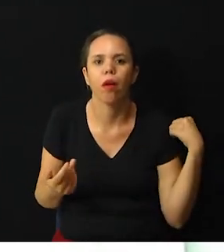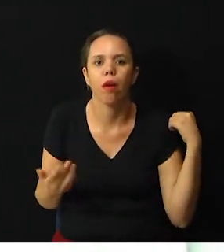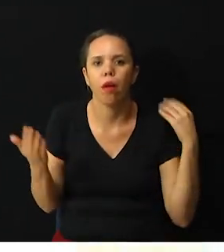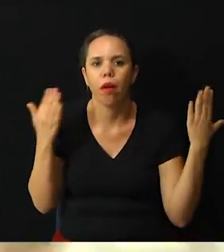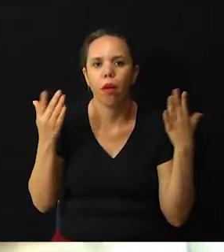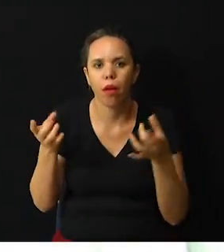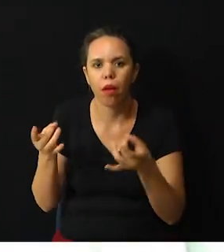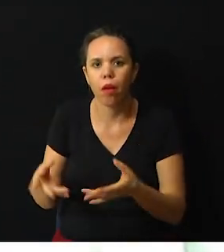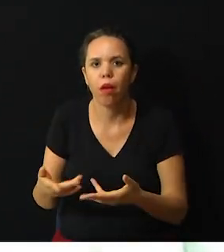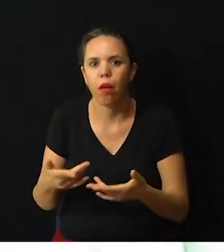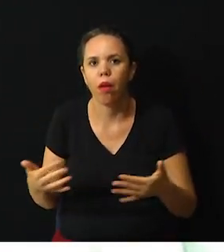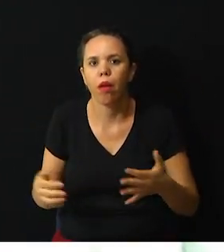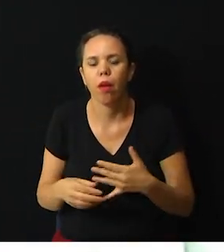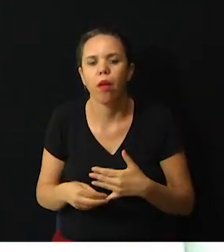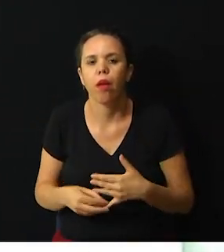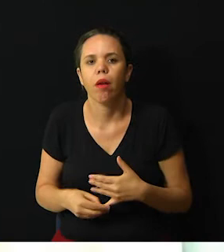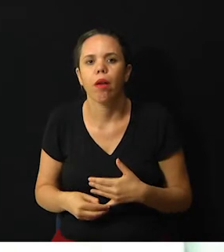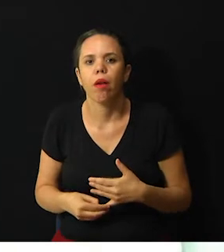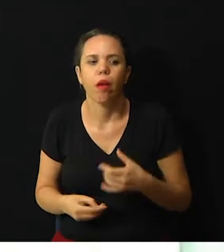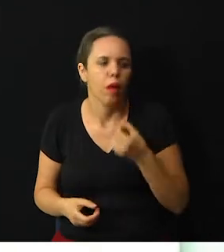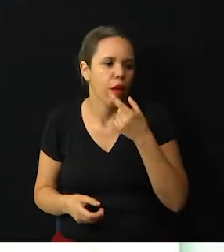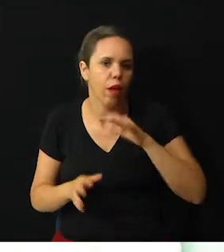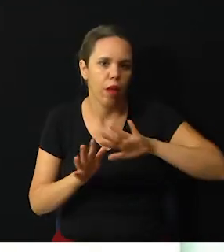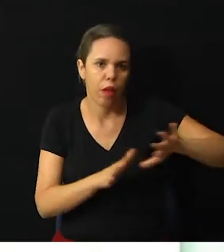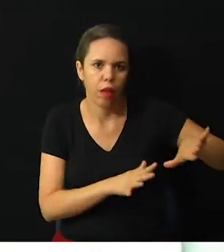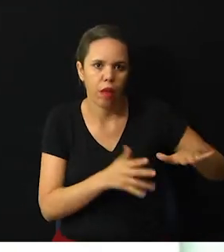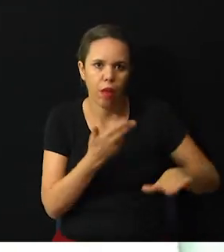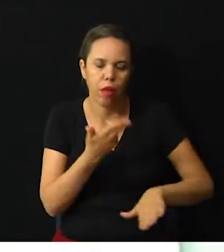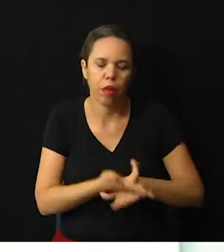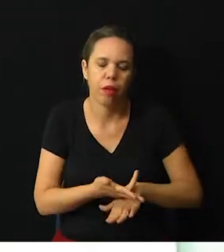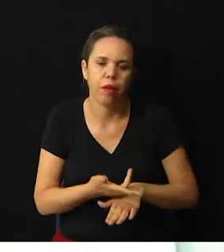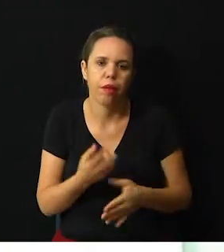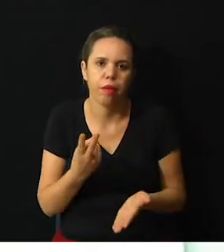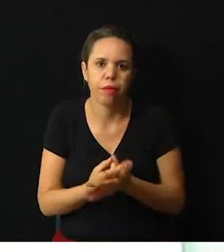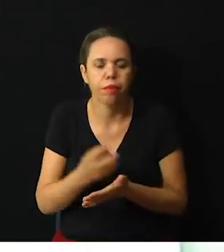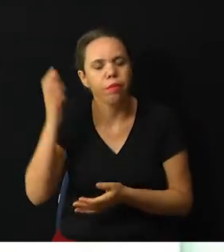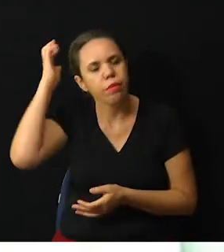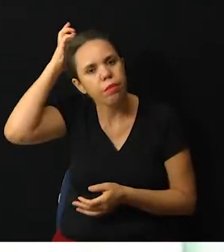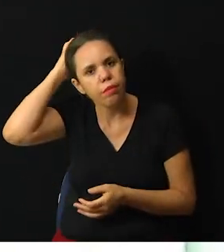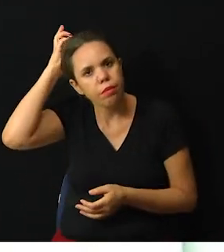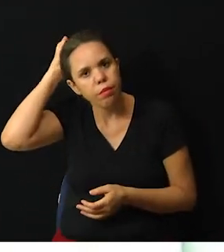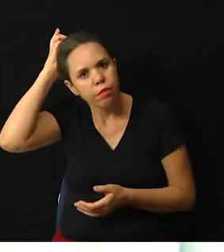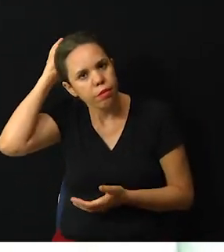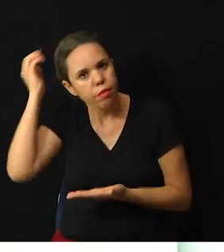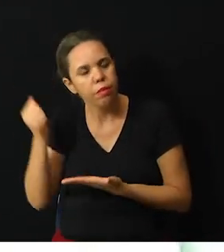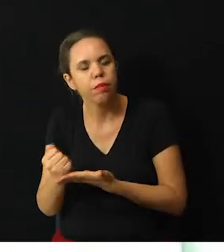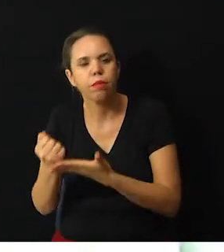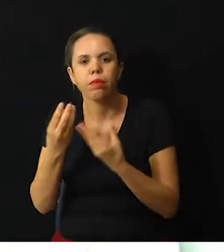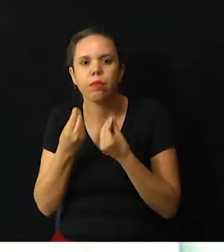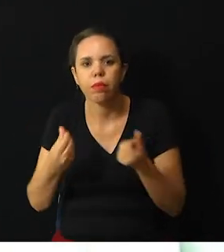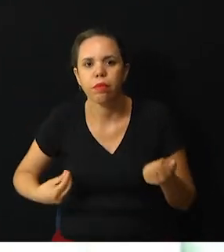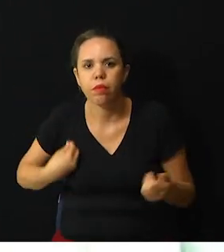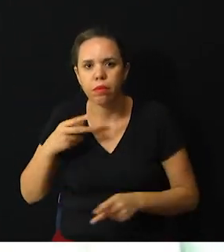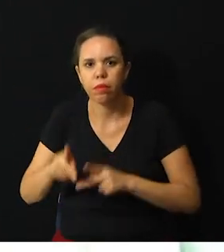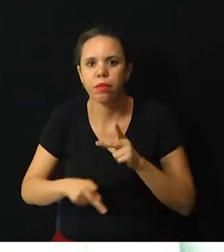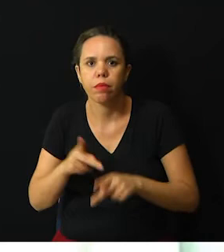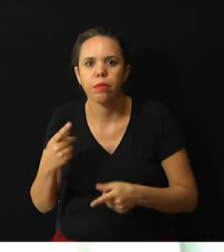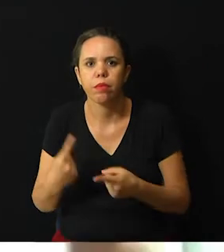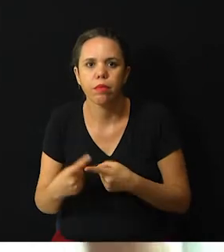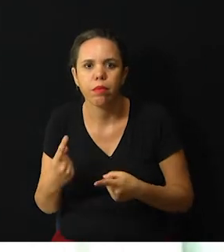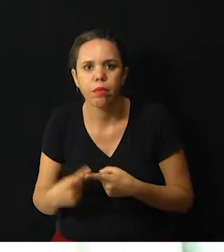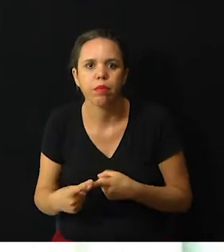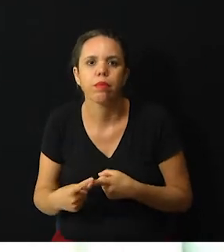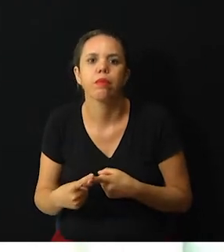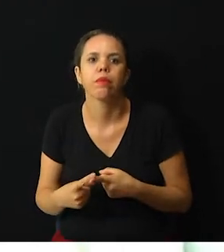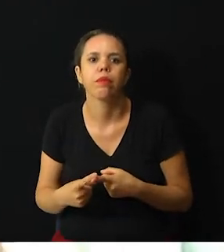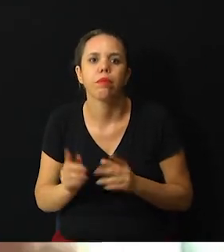você pode lançar mão de toda a gama de remédios psiquiátricos mesmo, que vão ajudar na qualidade de vida dessa pessoa, para que